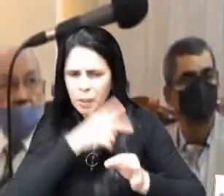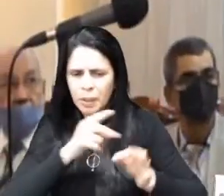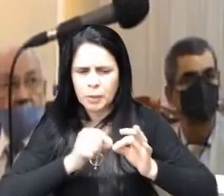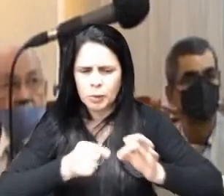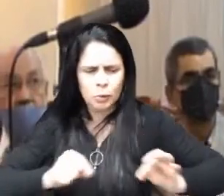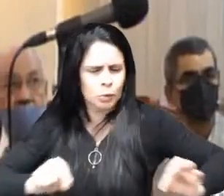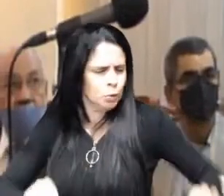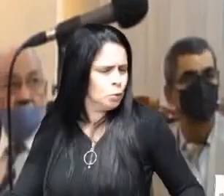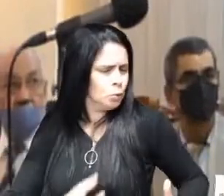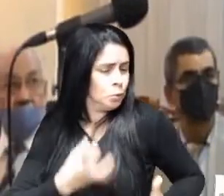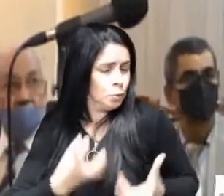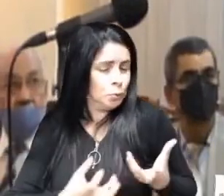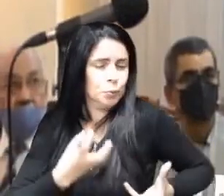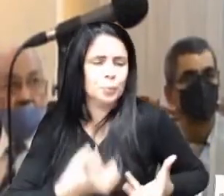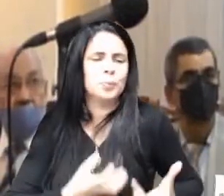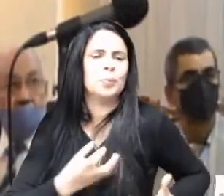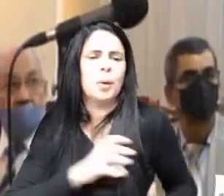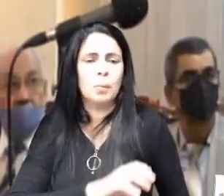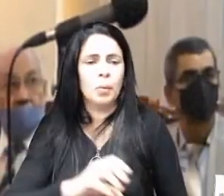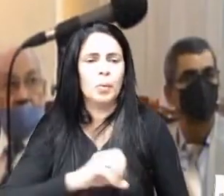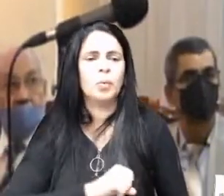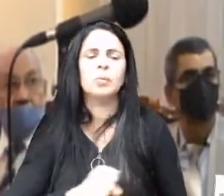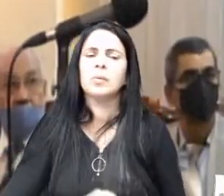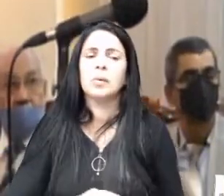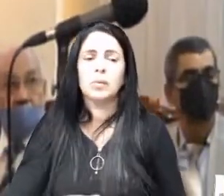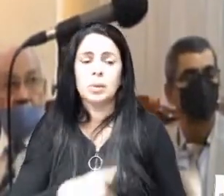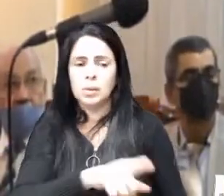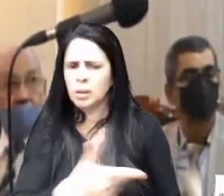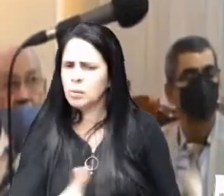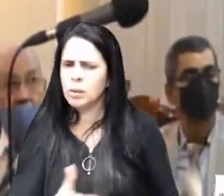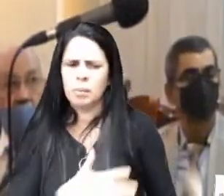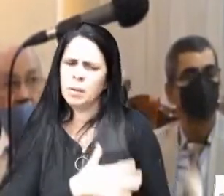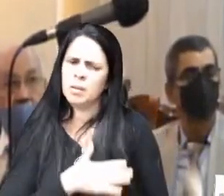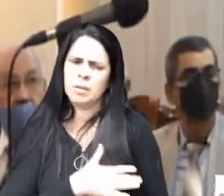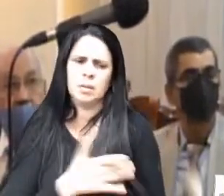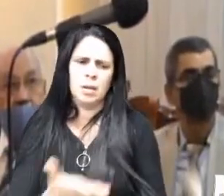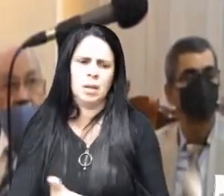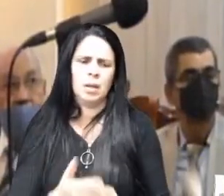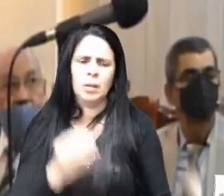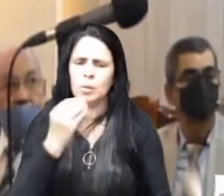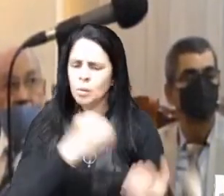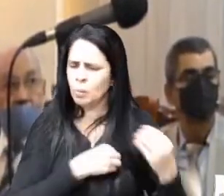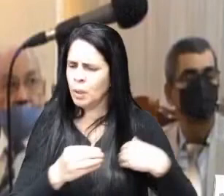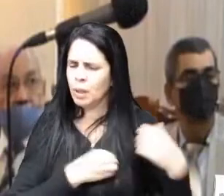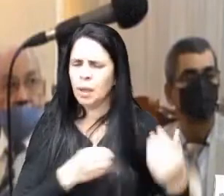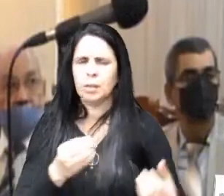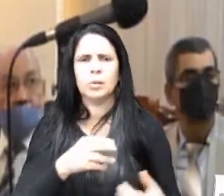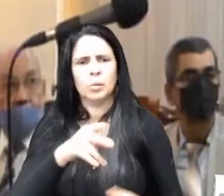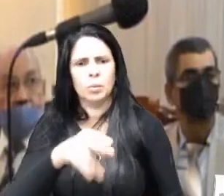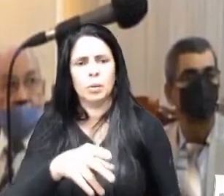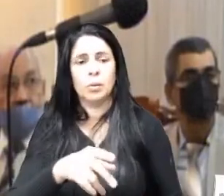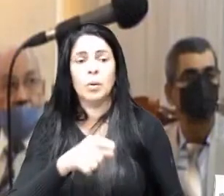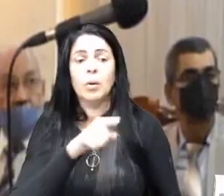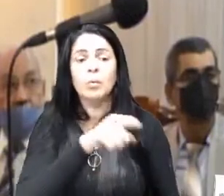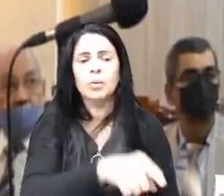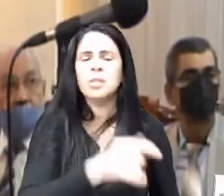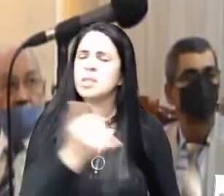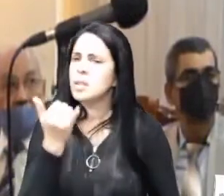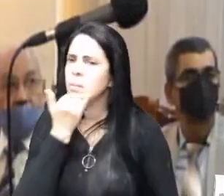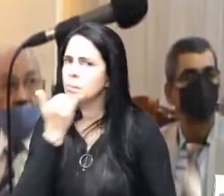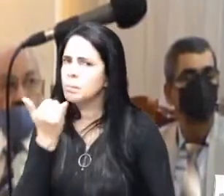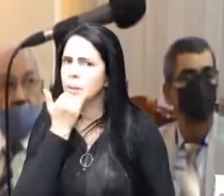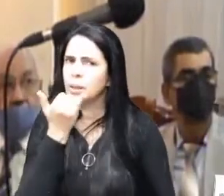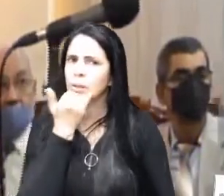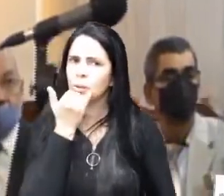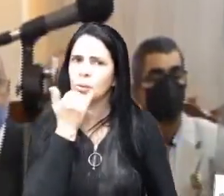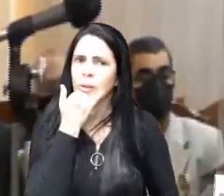que arde. Ao invés de você tomar prazer no pecado do irmão, na falha do irmão, você perdoa,